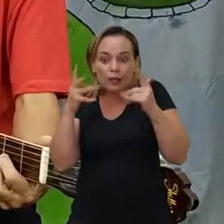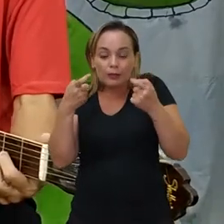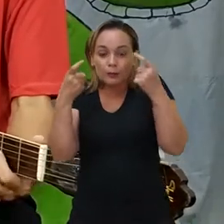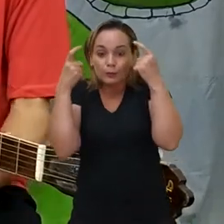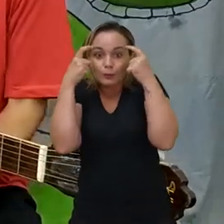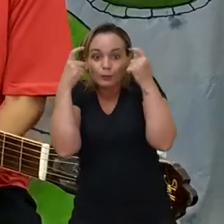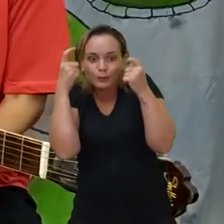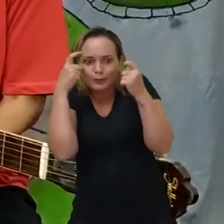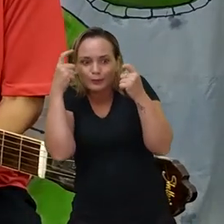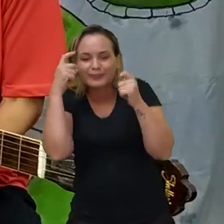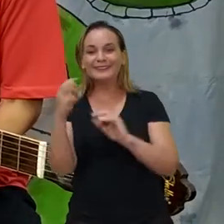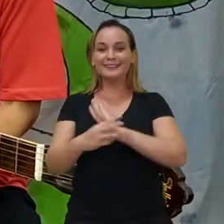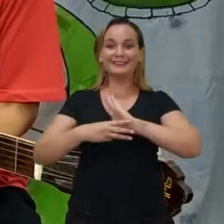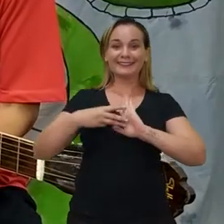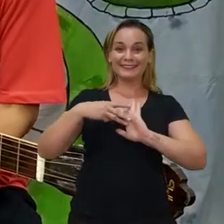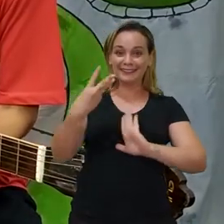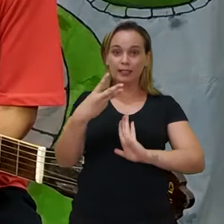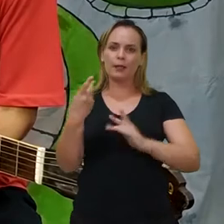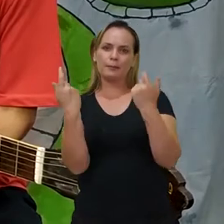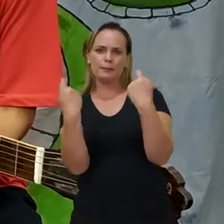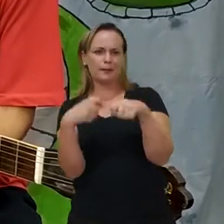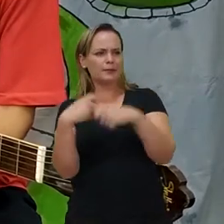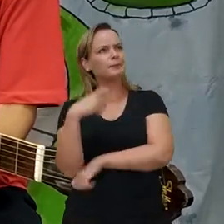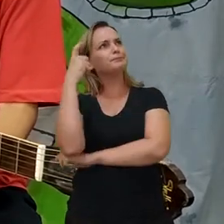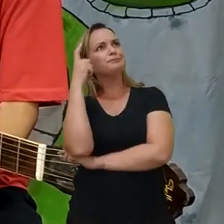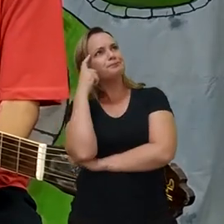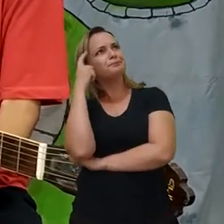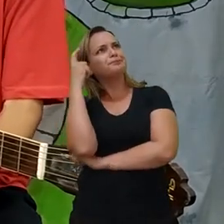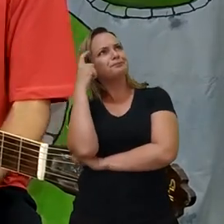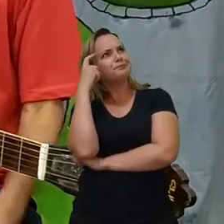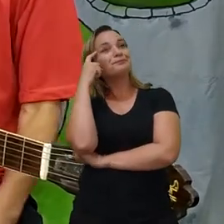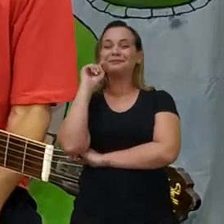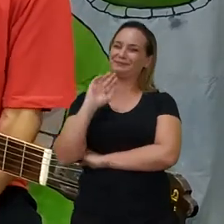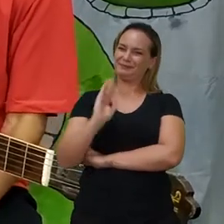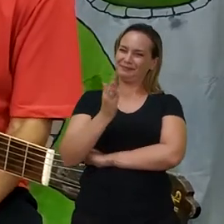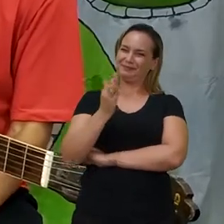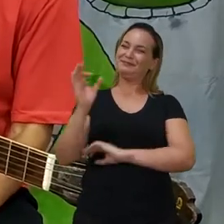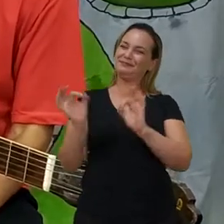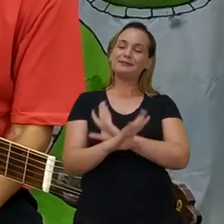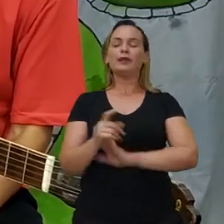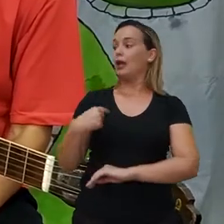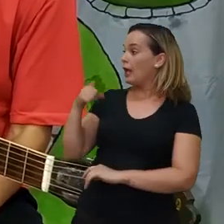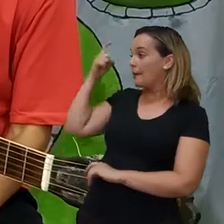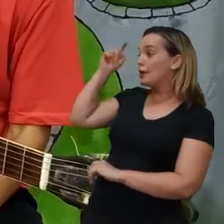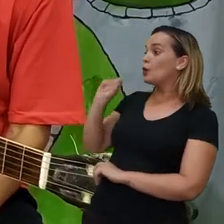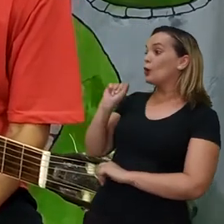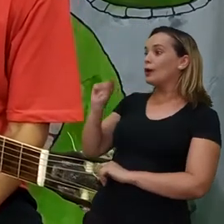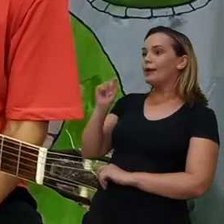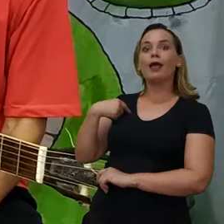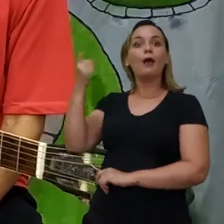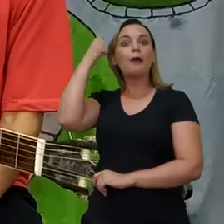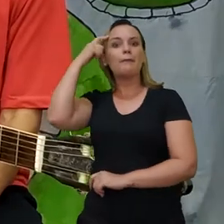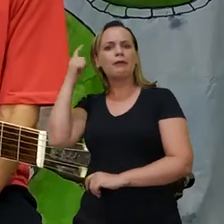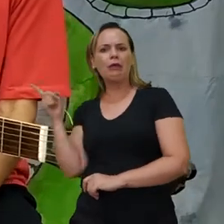Concentrei. E terceiro, tem que pensar. Pensei. Pensou em quê? Pensei num